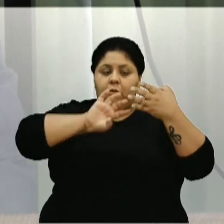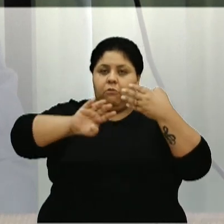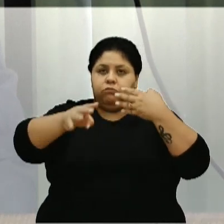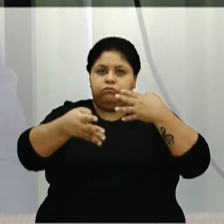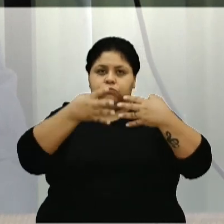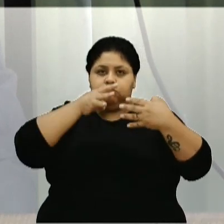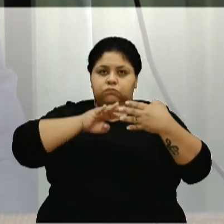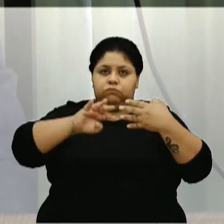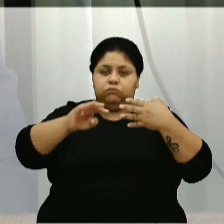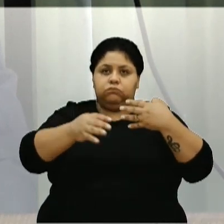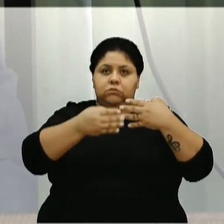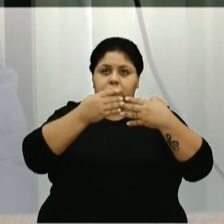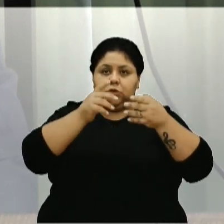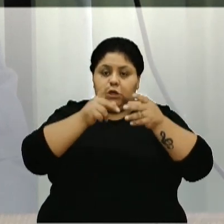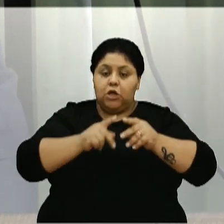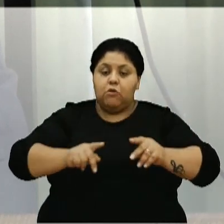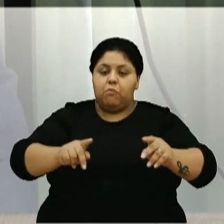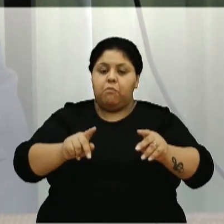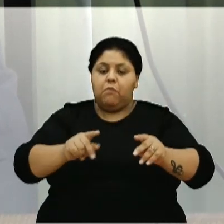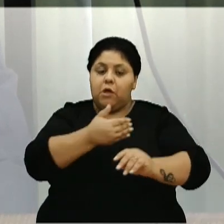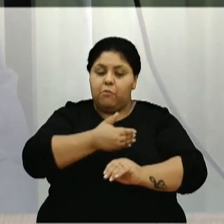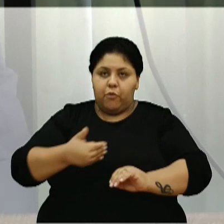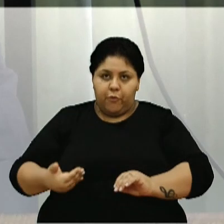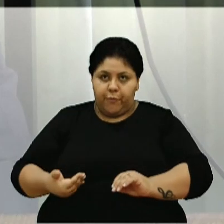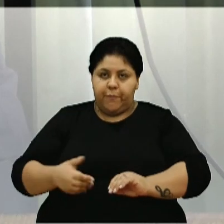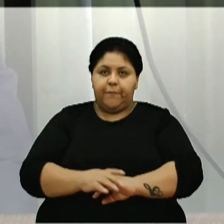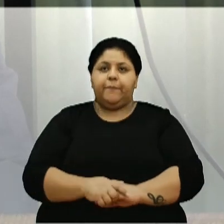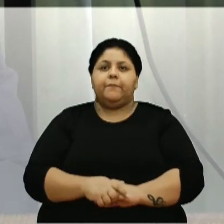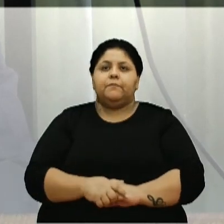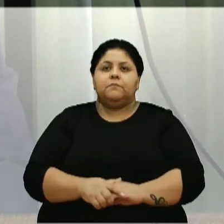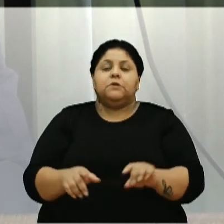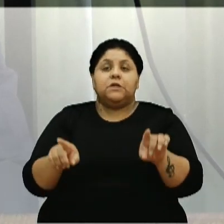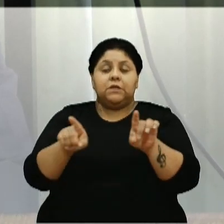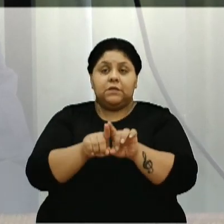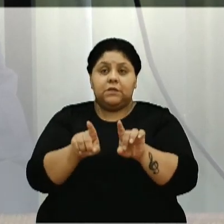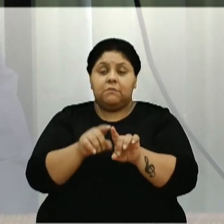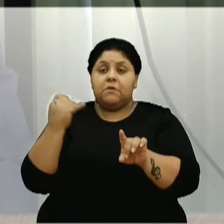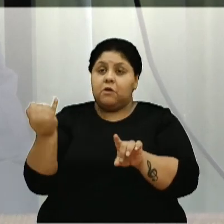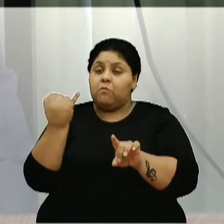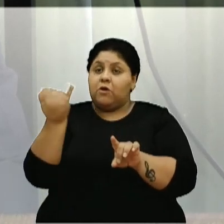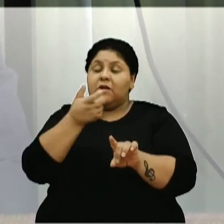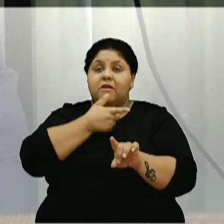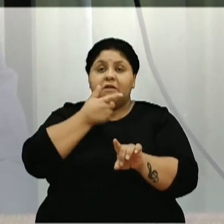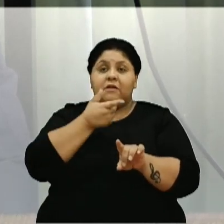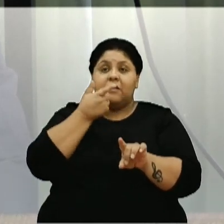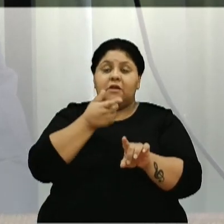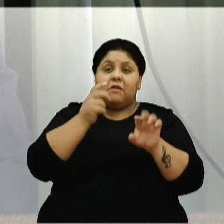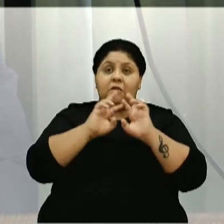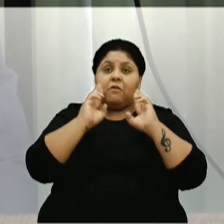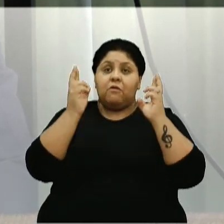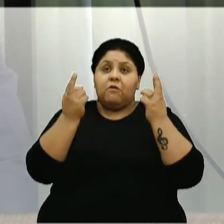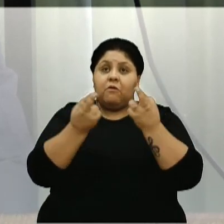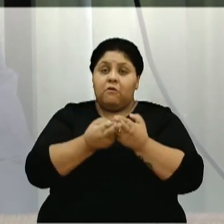transparência e publicidade. Refiro de forma destacada que a realização dessa audiência pública se dá